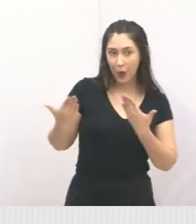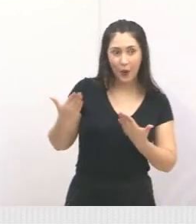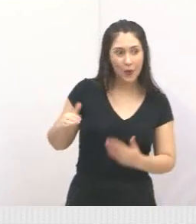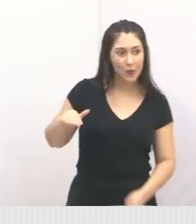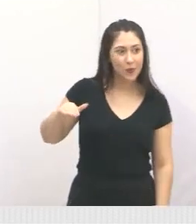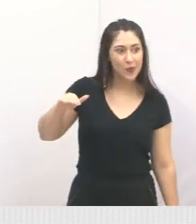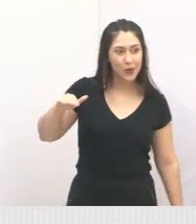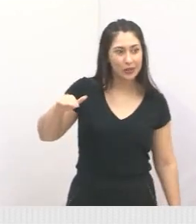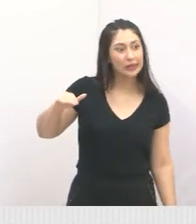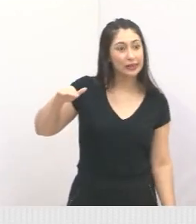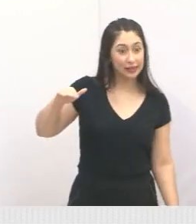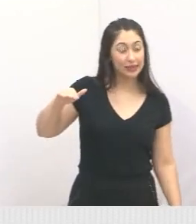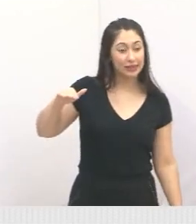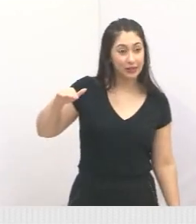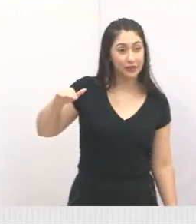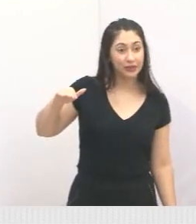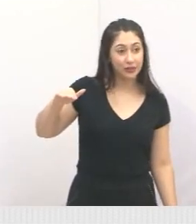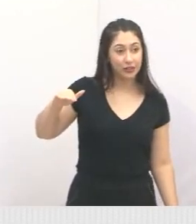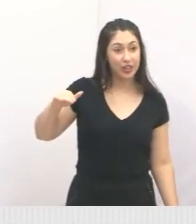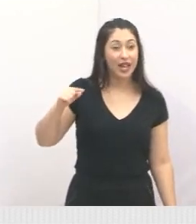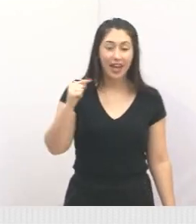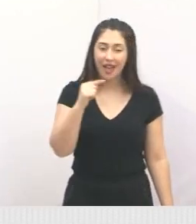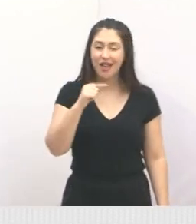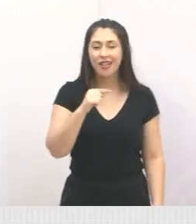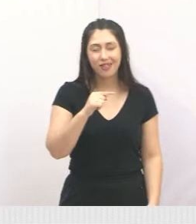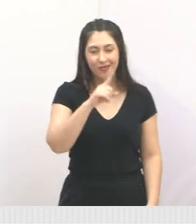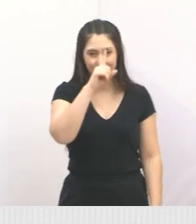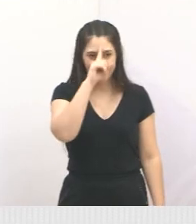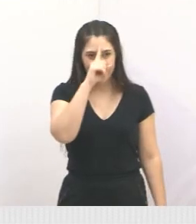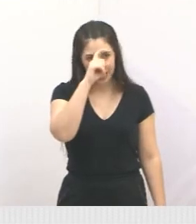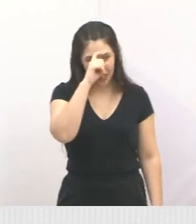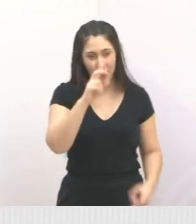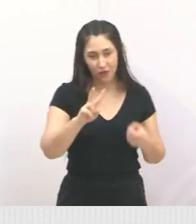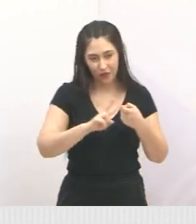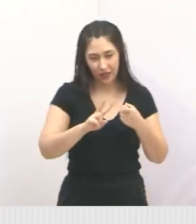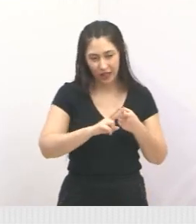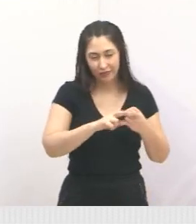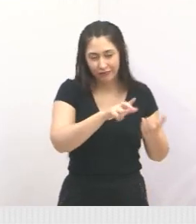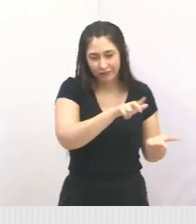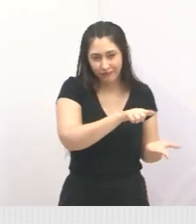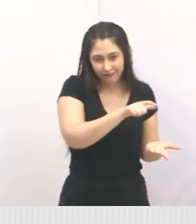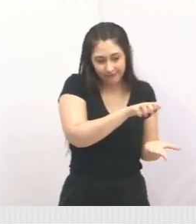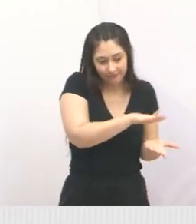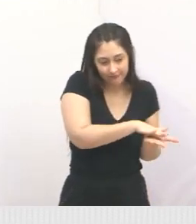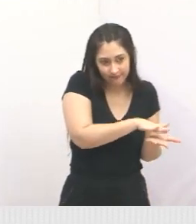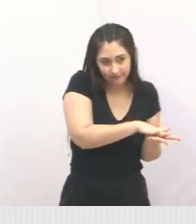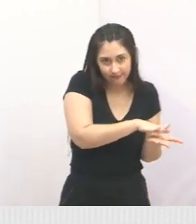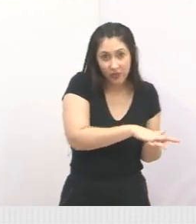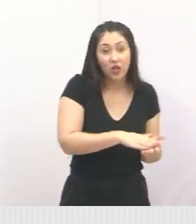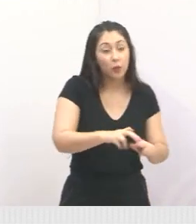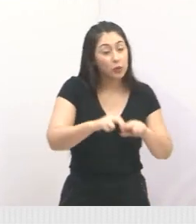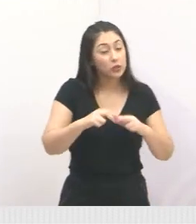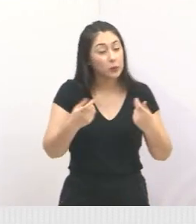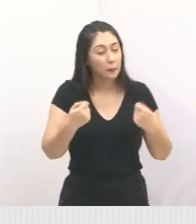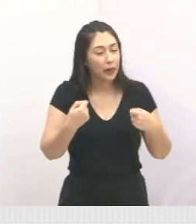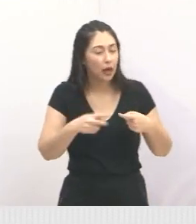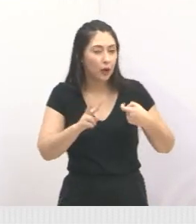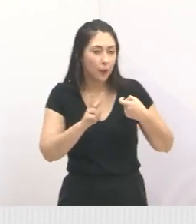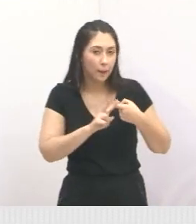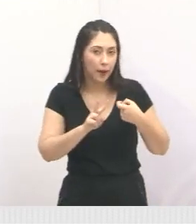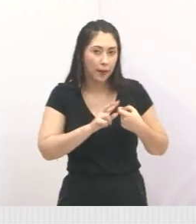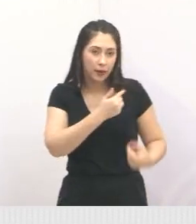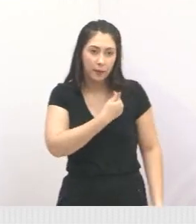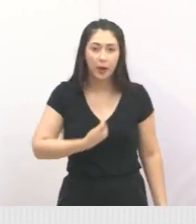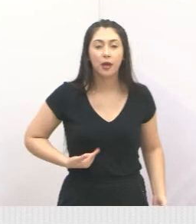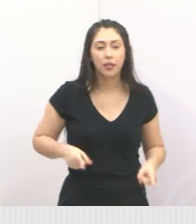né? Imenso, tá? Ele ficou internado e isso, como eu falei, daí a necessidade no nosso ambulatório que está vindo aí e também